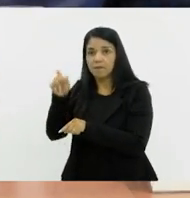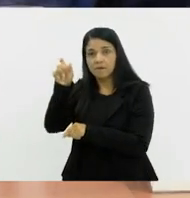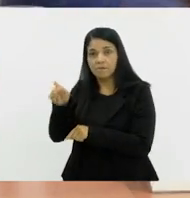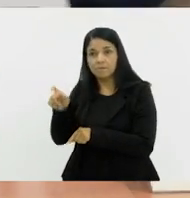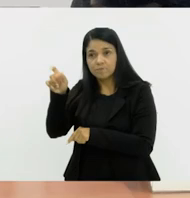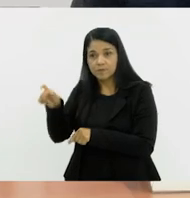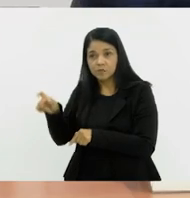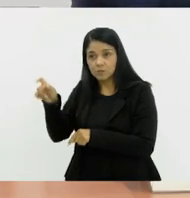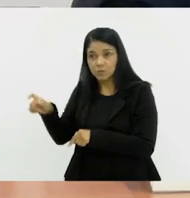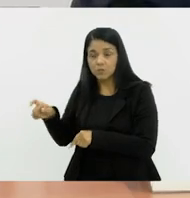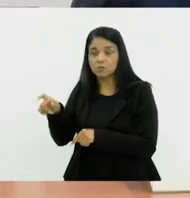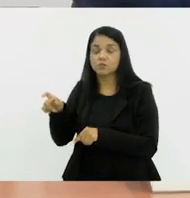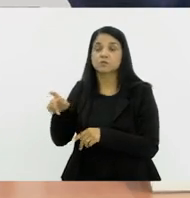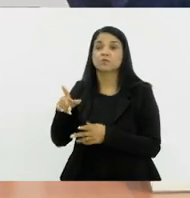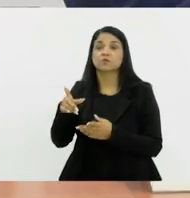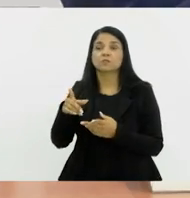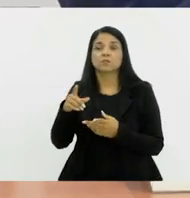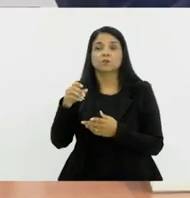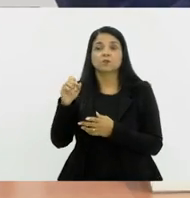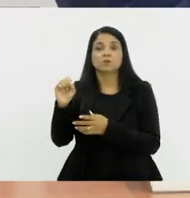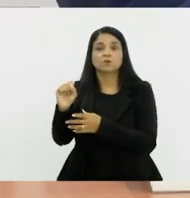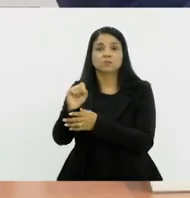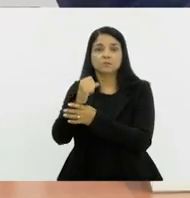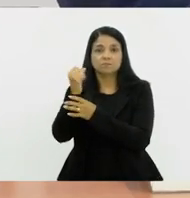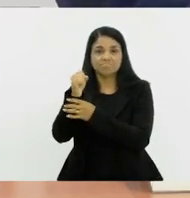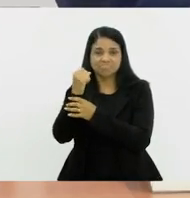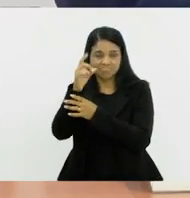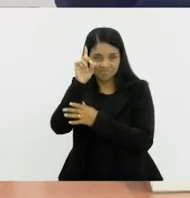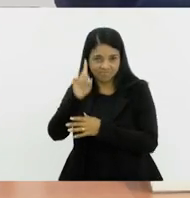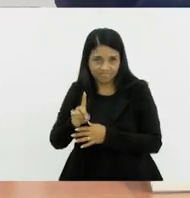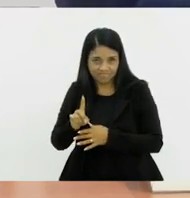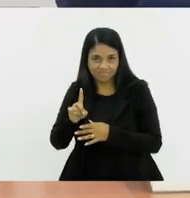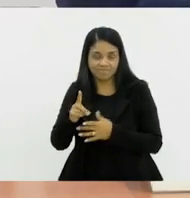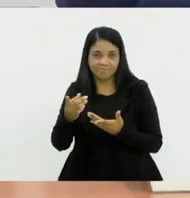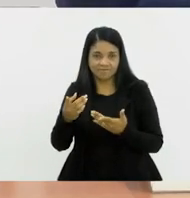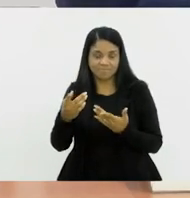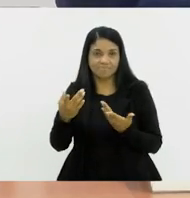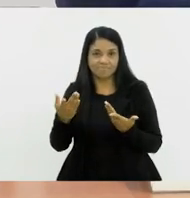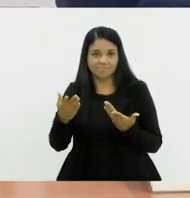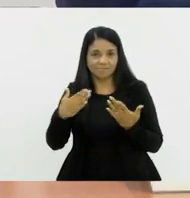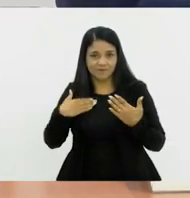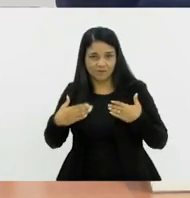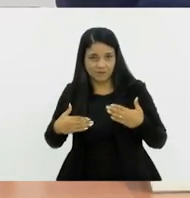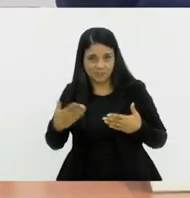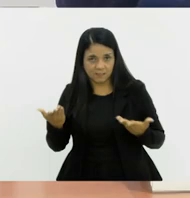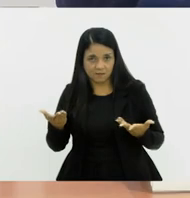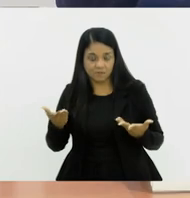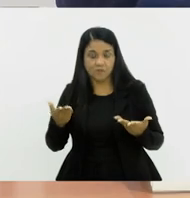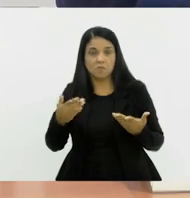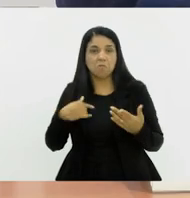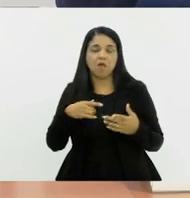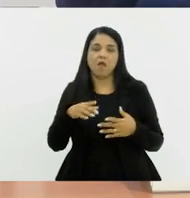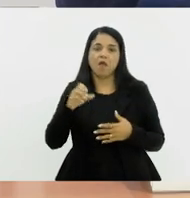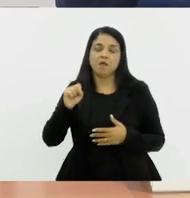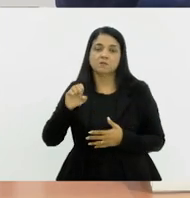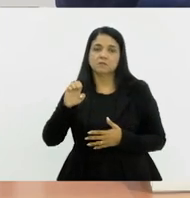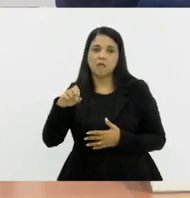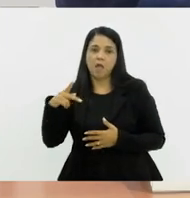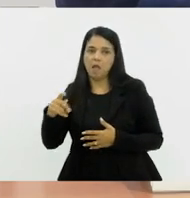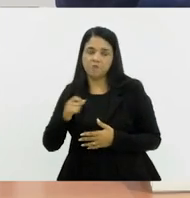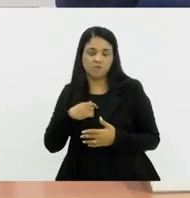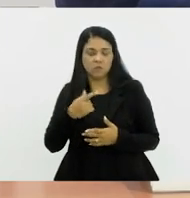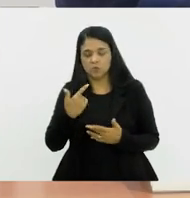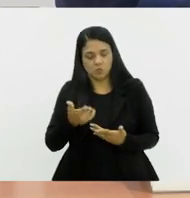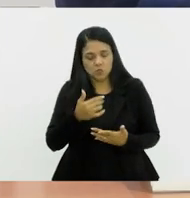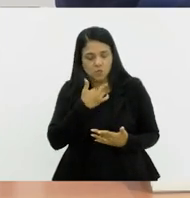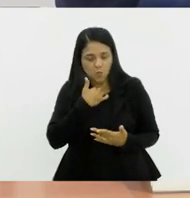com deficiência física. A SEAP disse que não faria, e que ficaria lá, que levaria as pessoas para serem atendidas e teriam um livro de registro. Eu